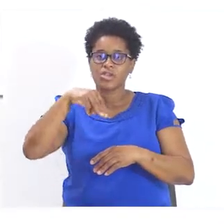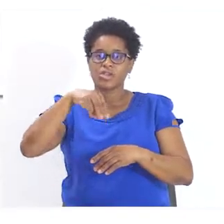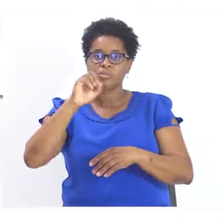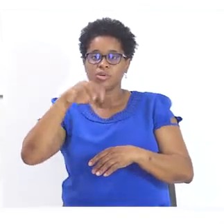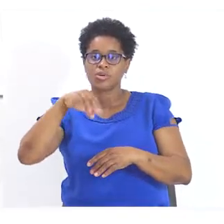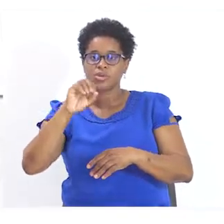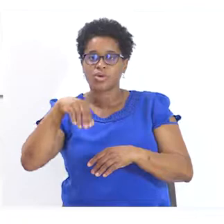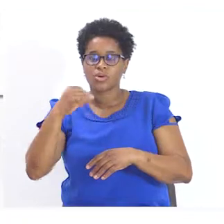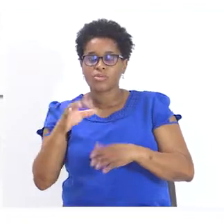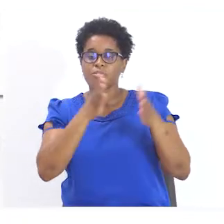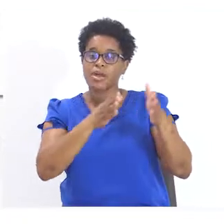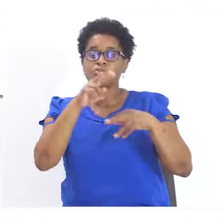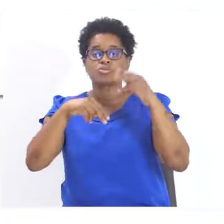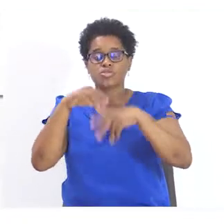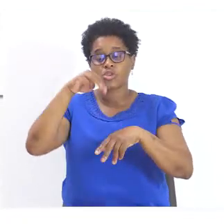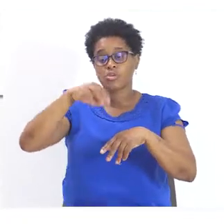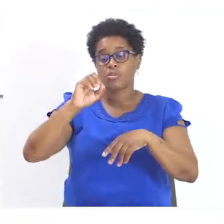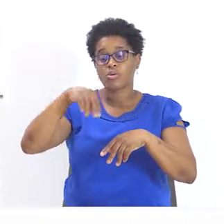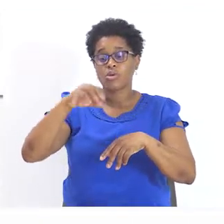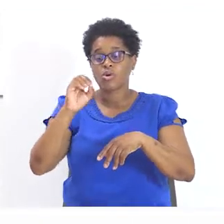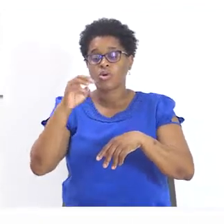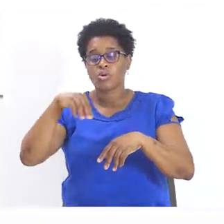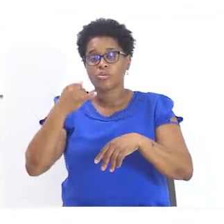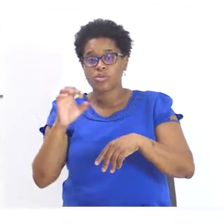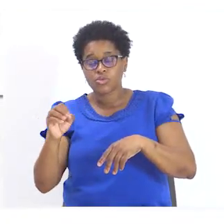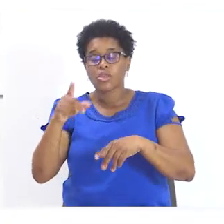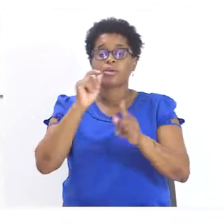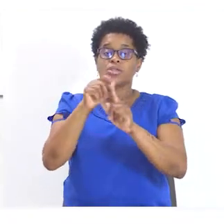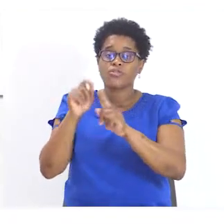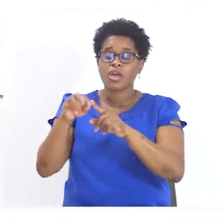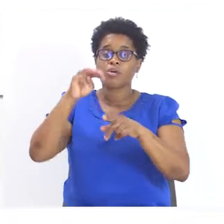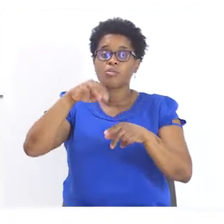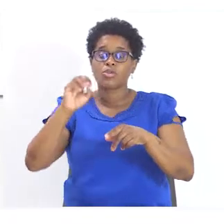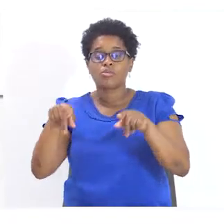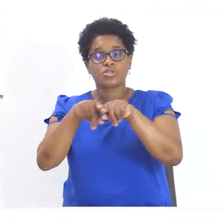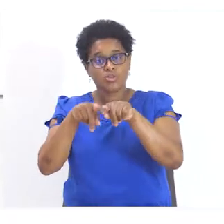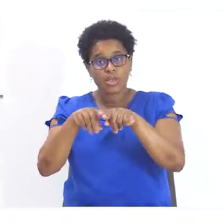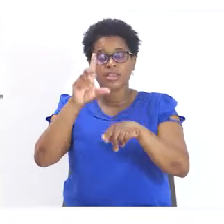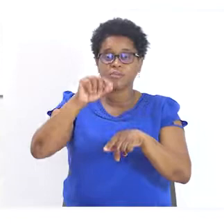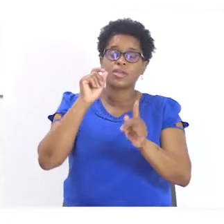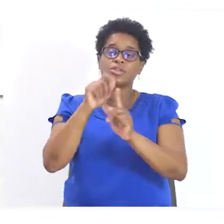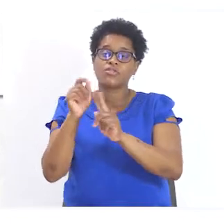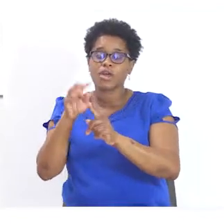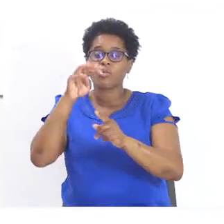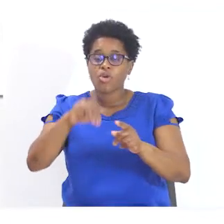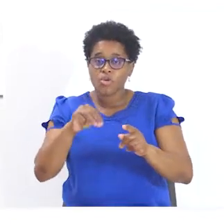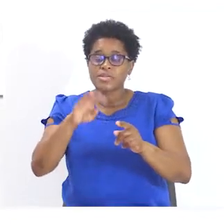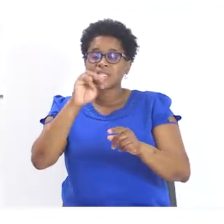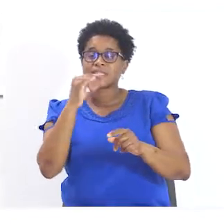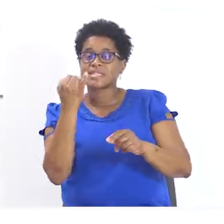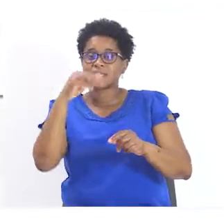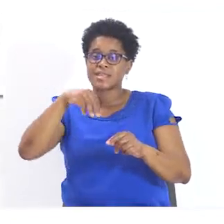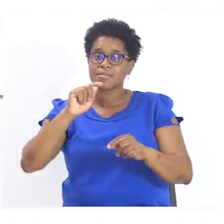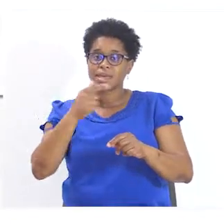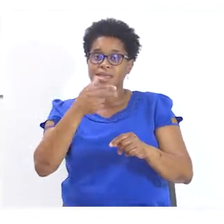monômio, identificar monômios semelhantes e também identificar monômios